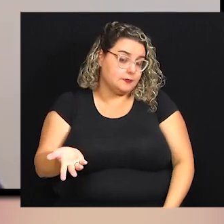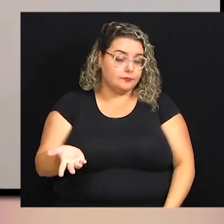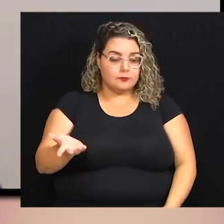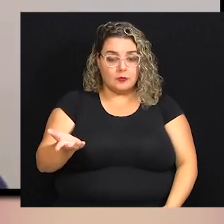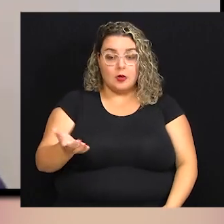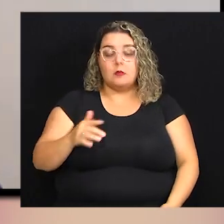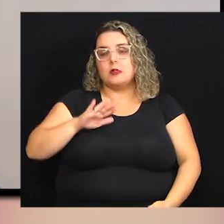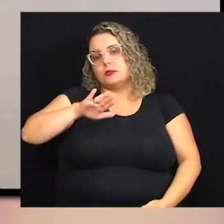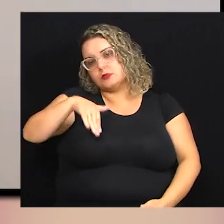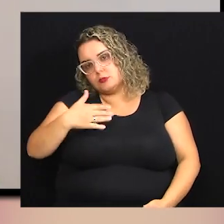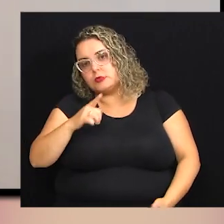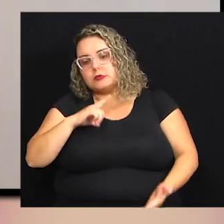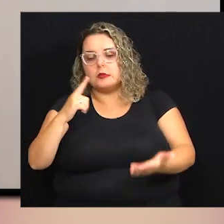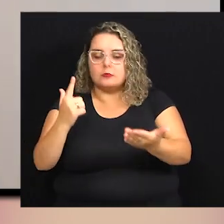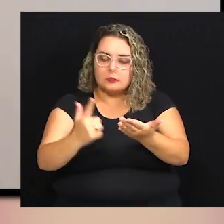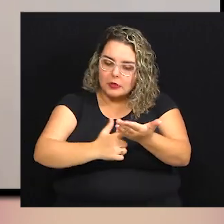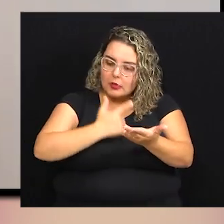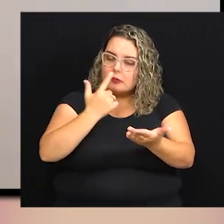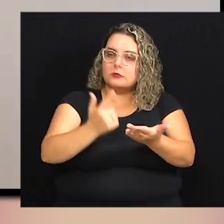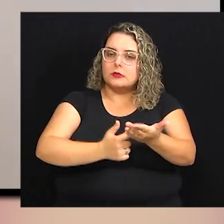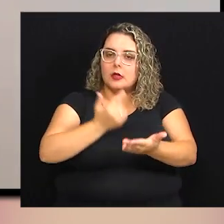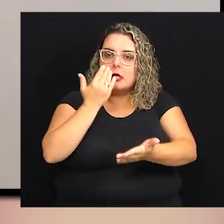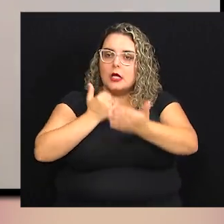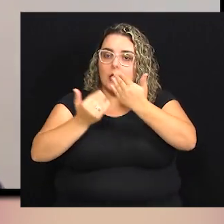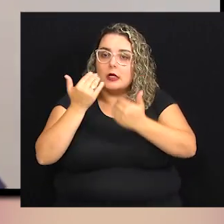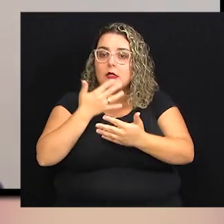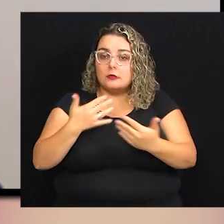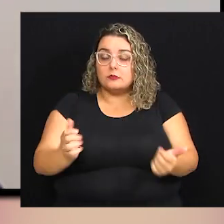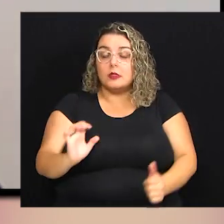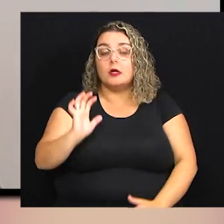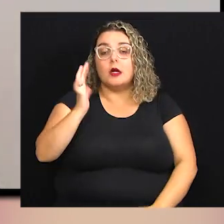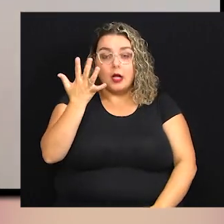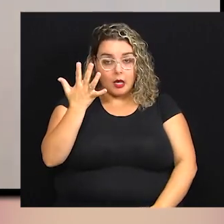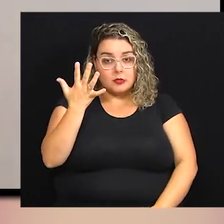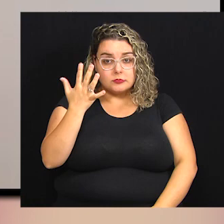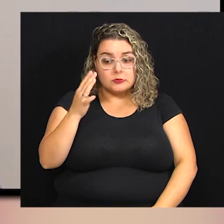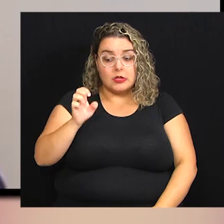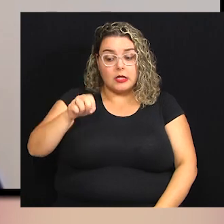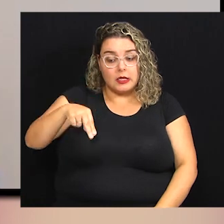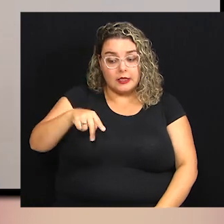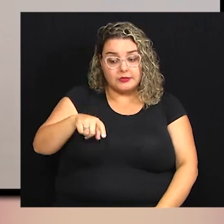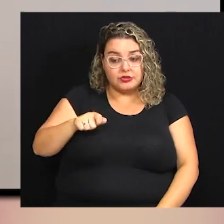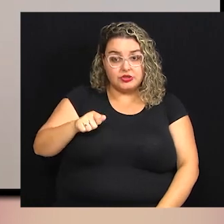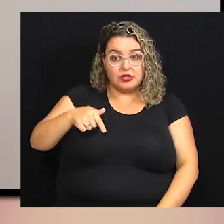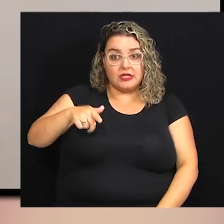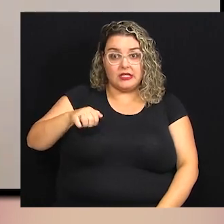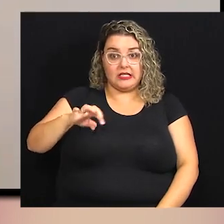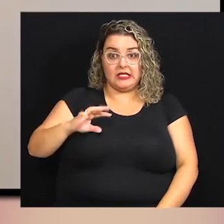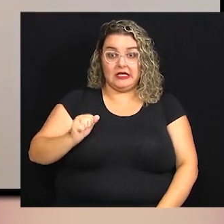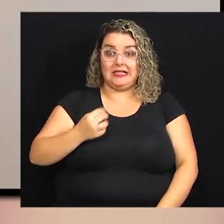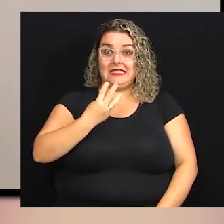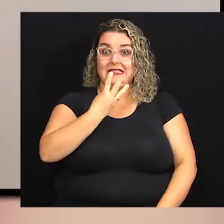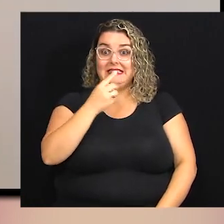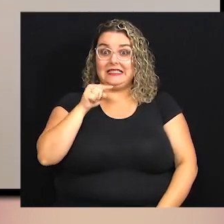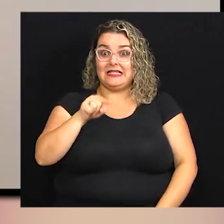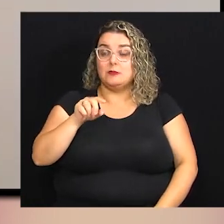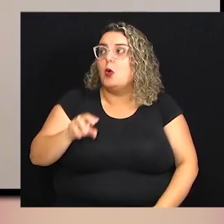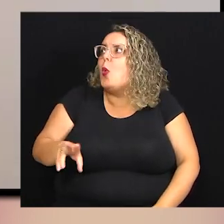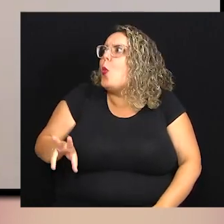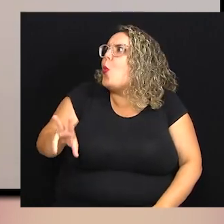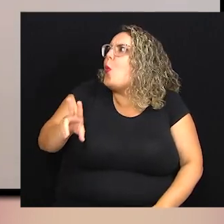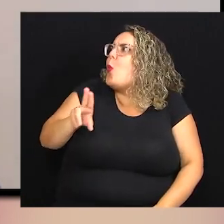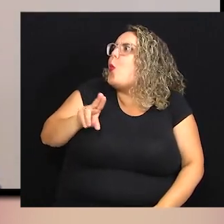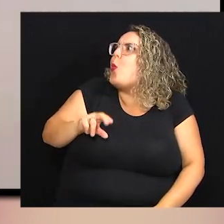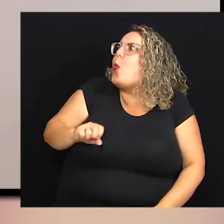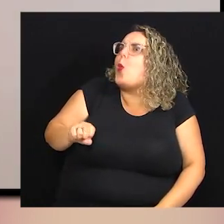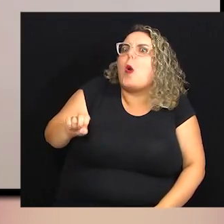gente olha na literatura, alimentos que causam enxaqueca, a gente tem em torno de 3.000 alimentos. Uau!